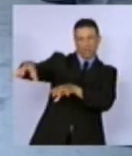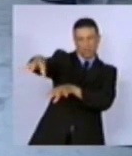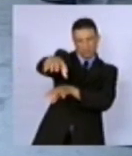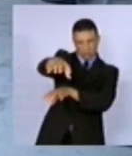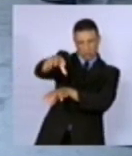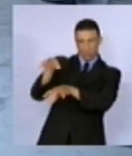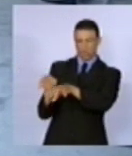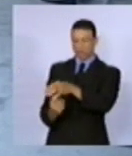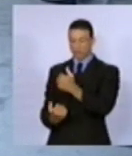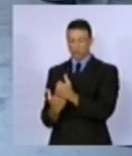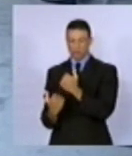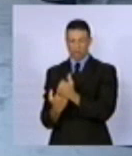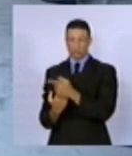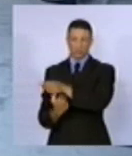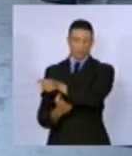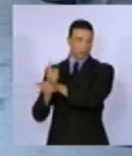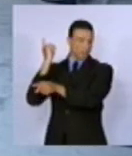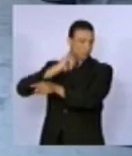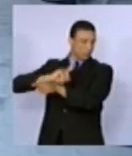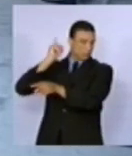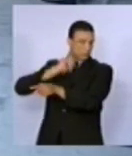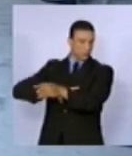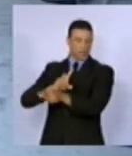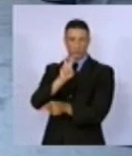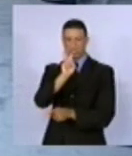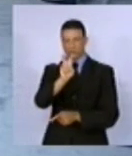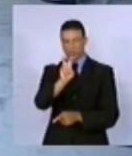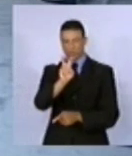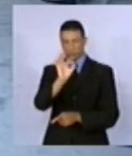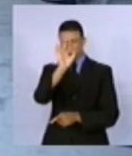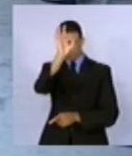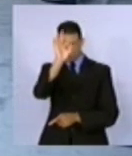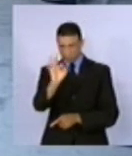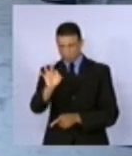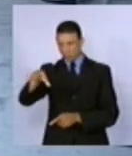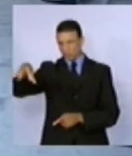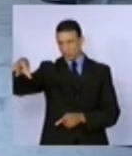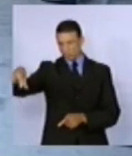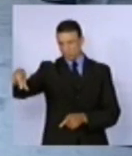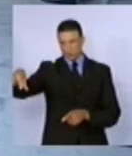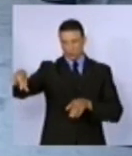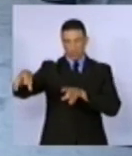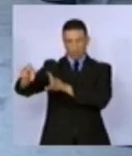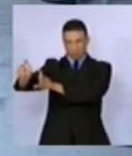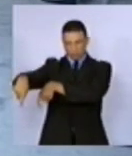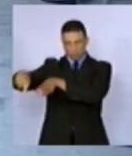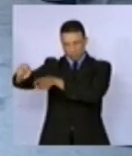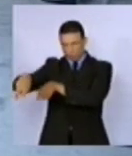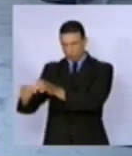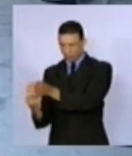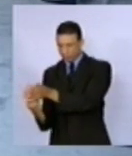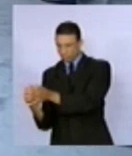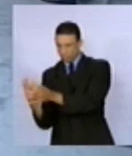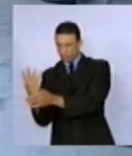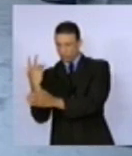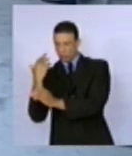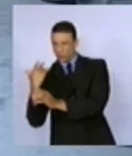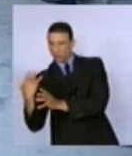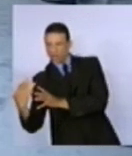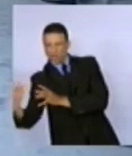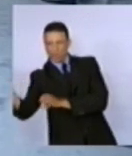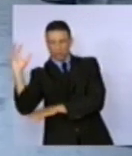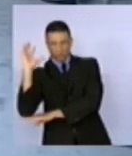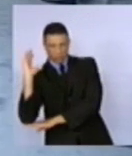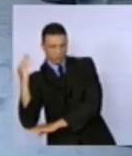que representam no caso de minas gerais apenas 5% da área total de plantio está